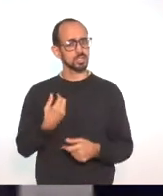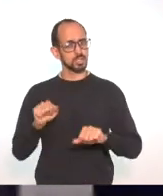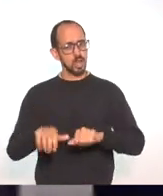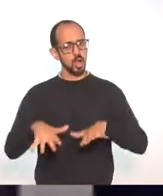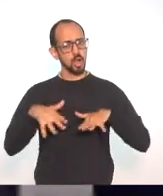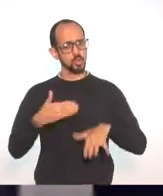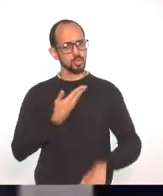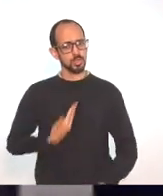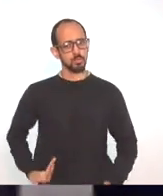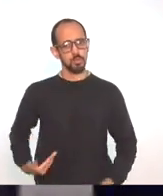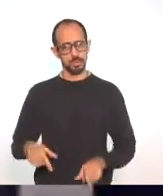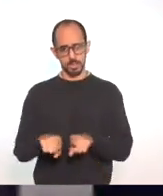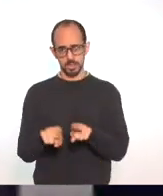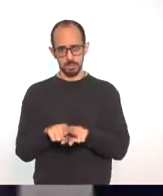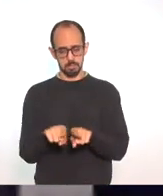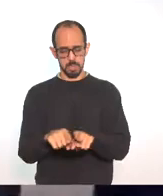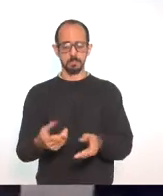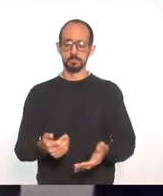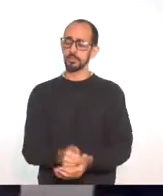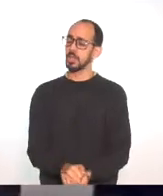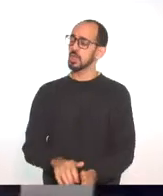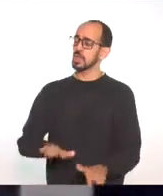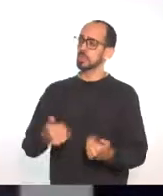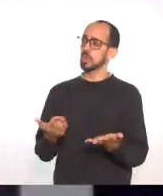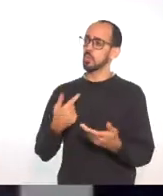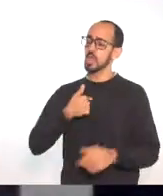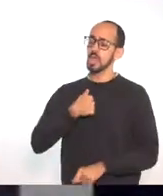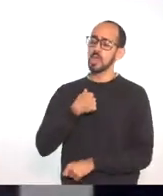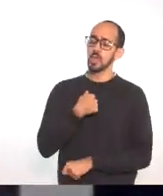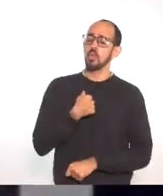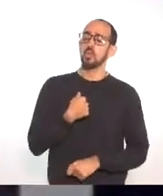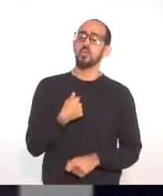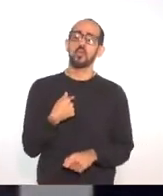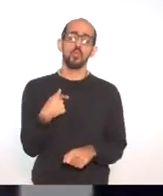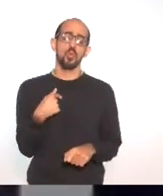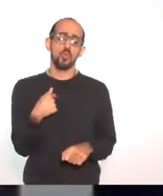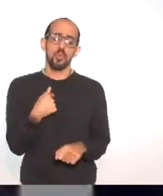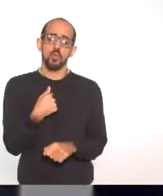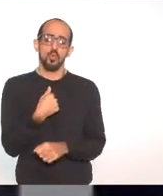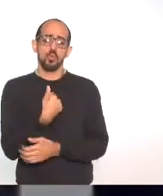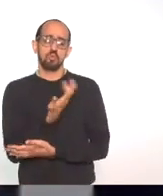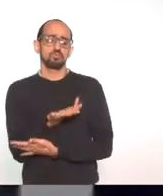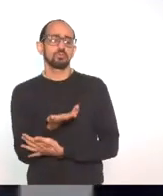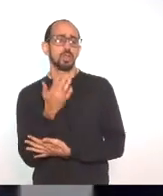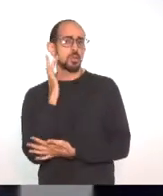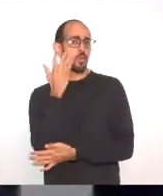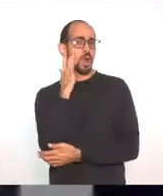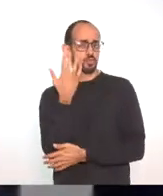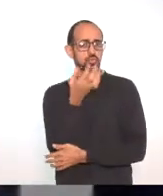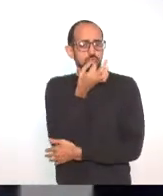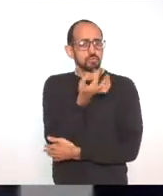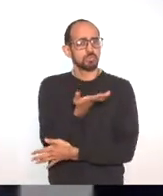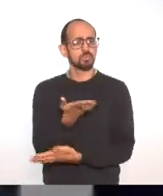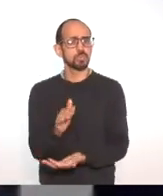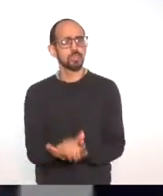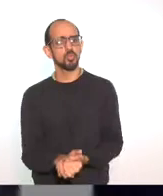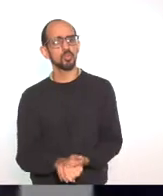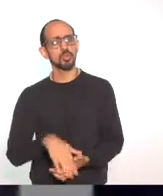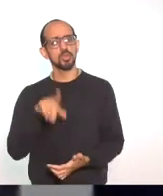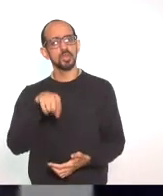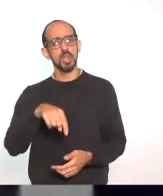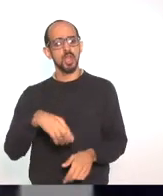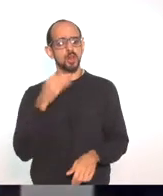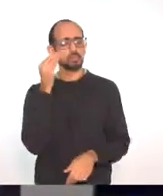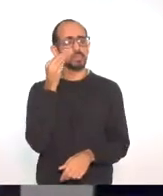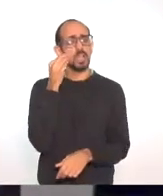pública Olha eu e Inclusive acho que é um teste